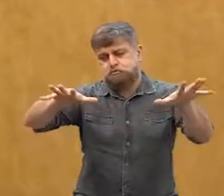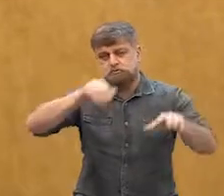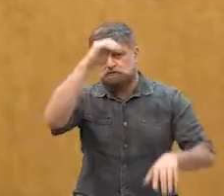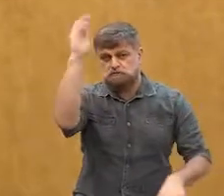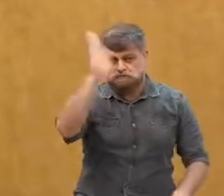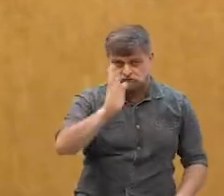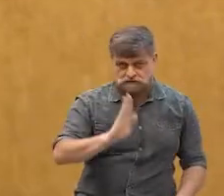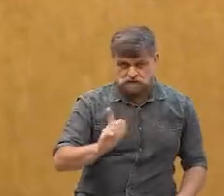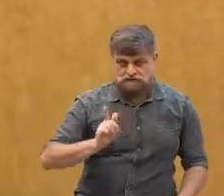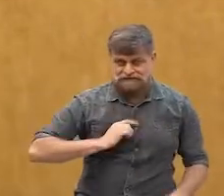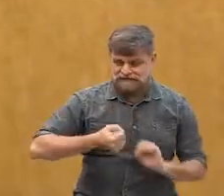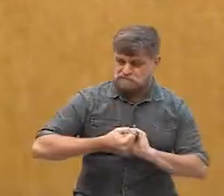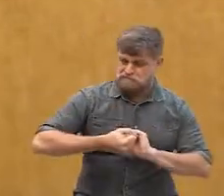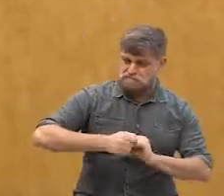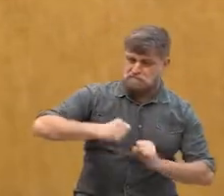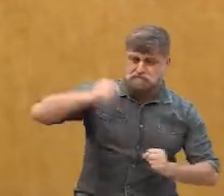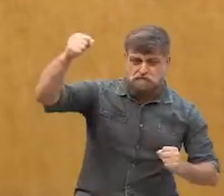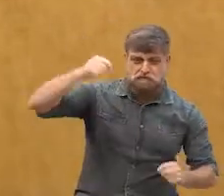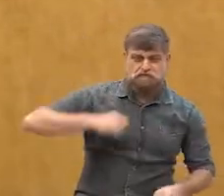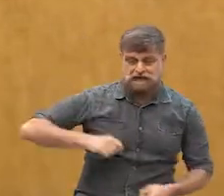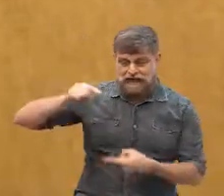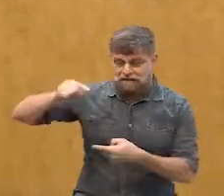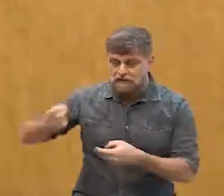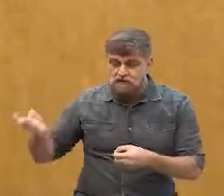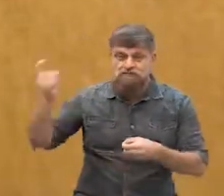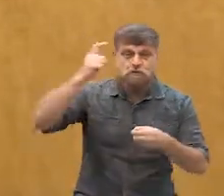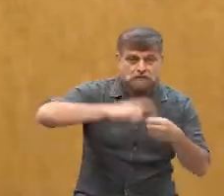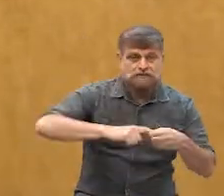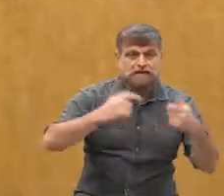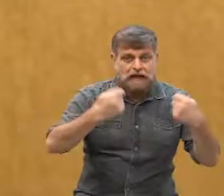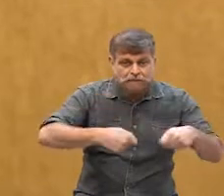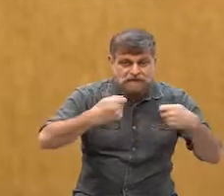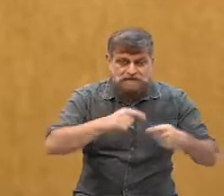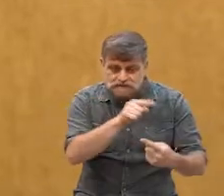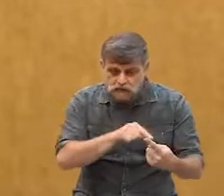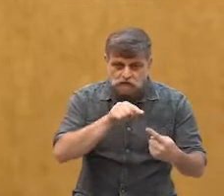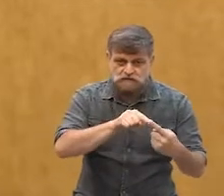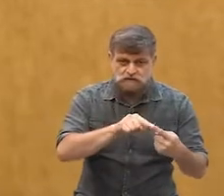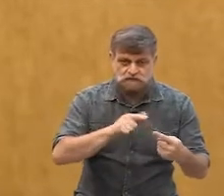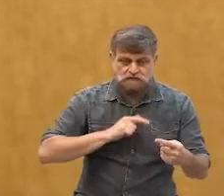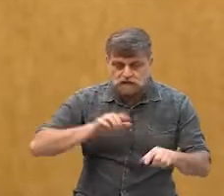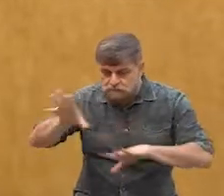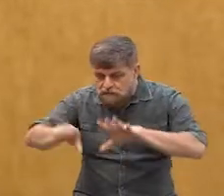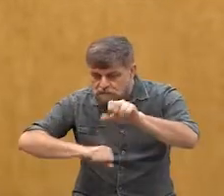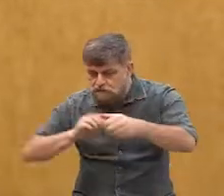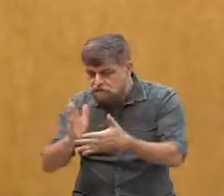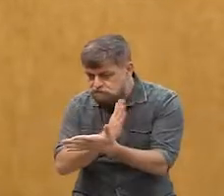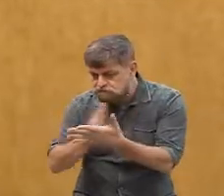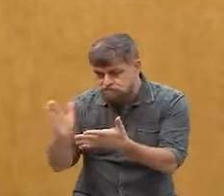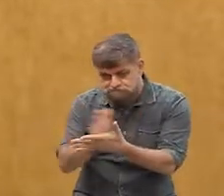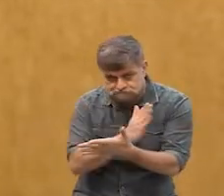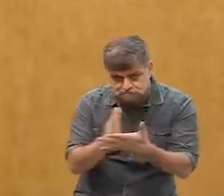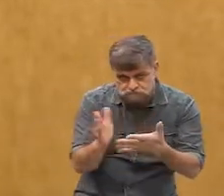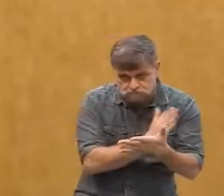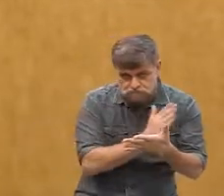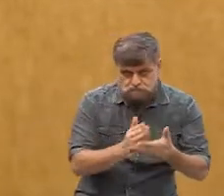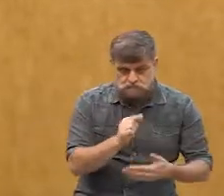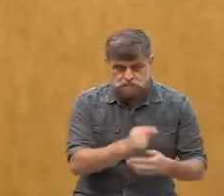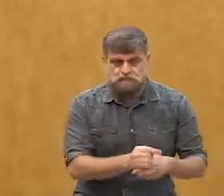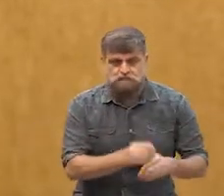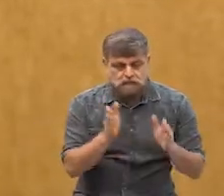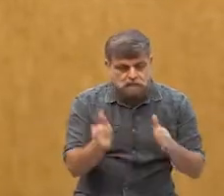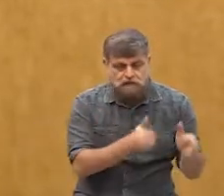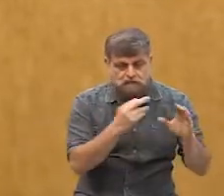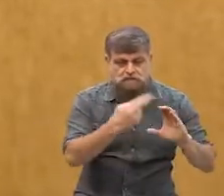o Brasil é imenso, e elas precisam voltar, e justamente pela coleta seletiva, voltar para a cadeia